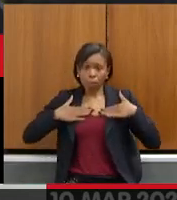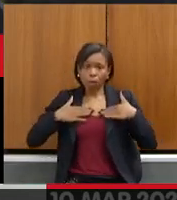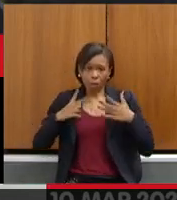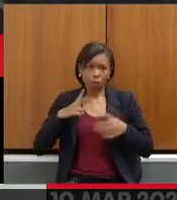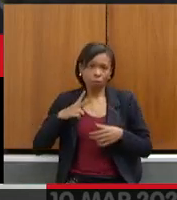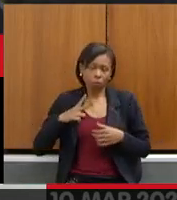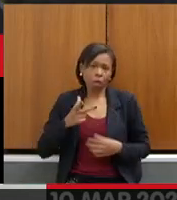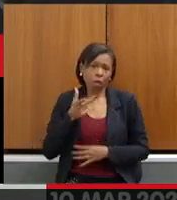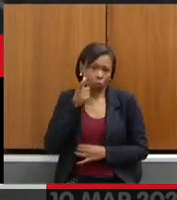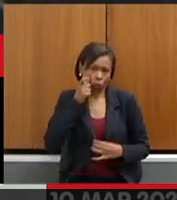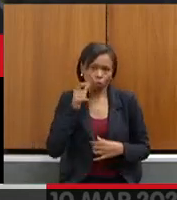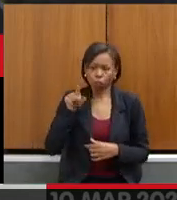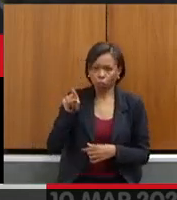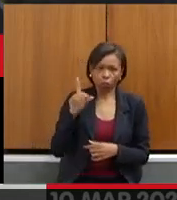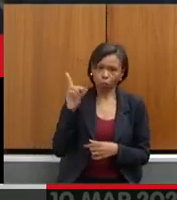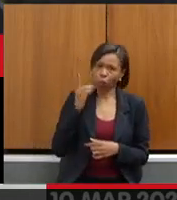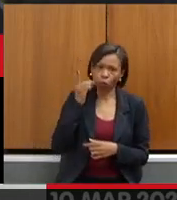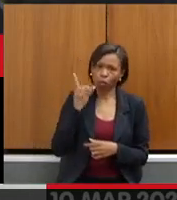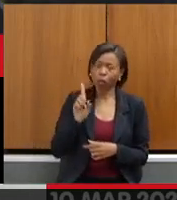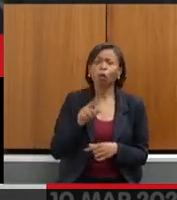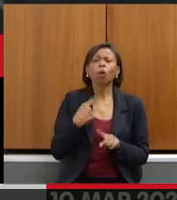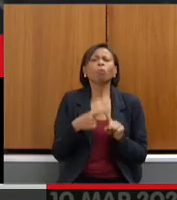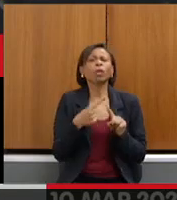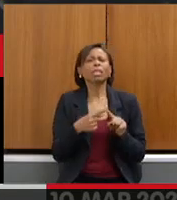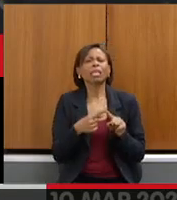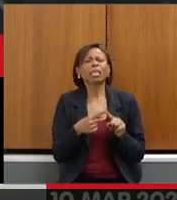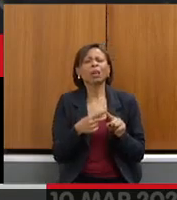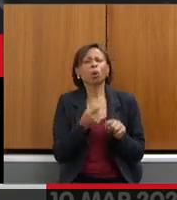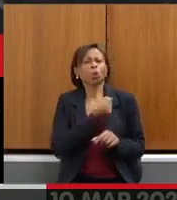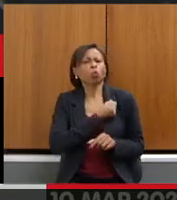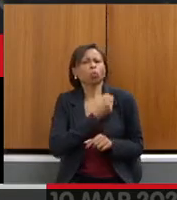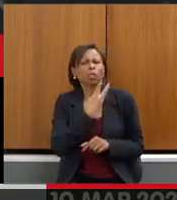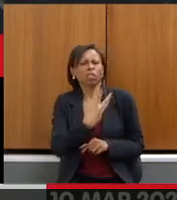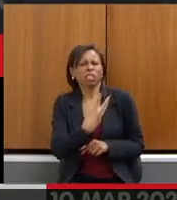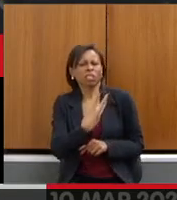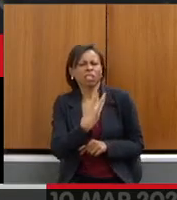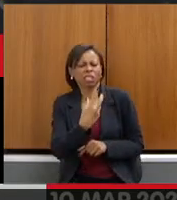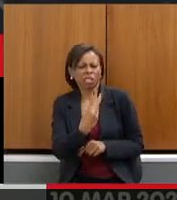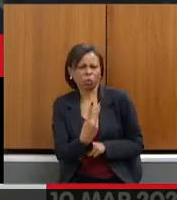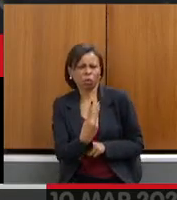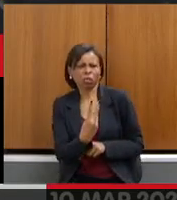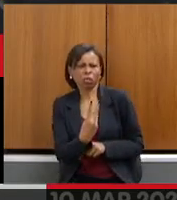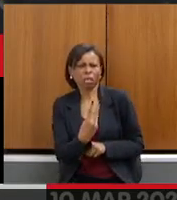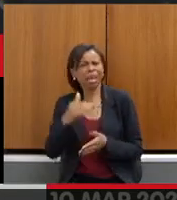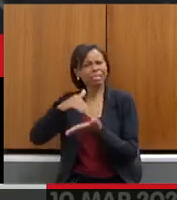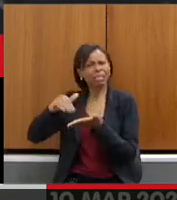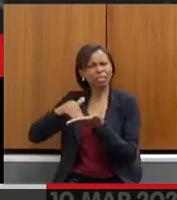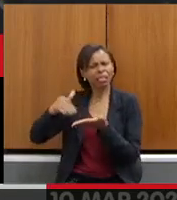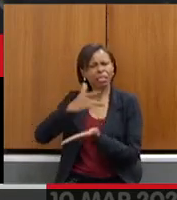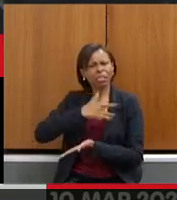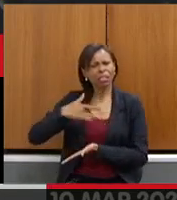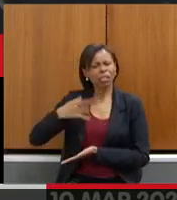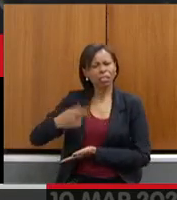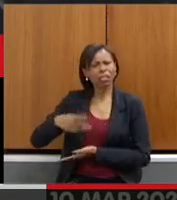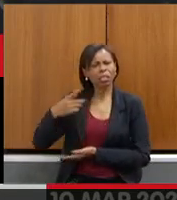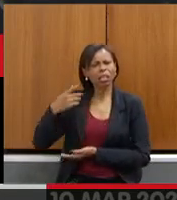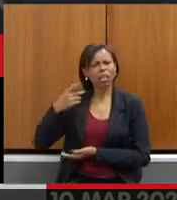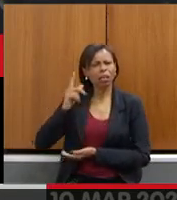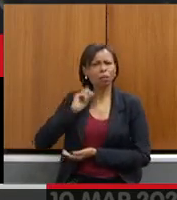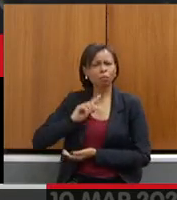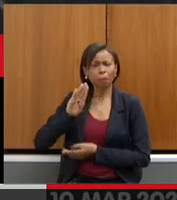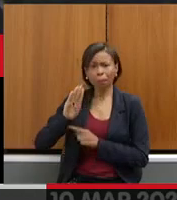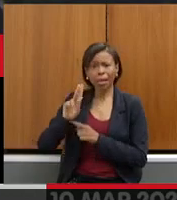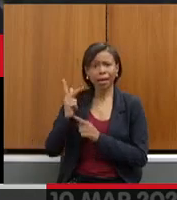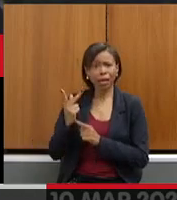do deputado que me mandou por quê que o número trinta e dois secretários e a Secretaria de Saúde do Estado em Belo Horizonte cujo DDD 31